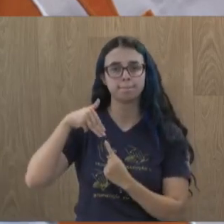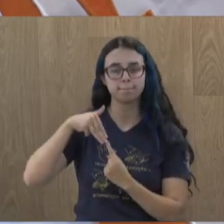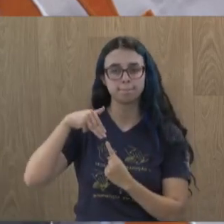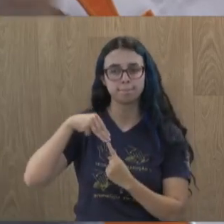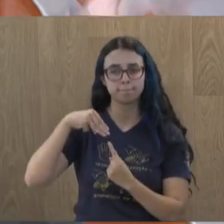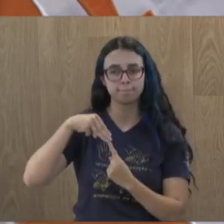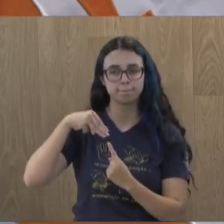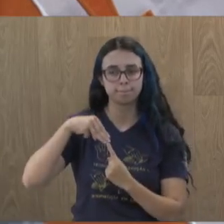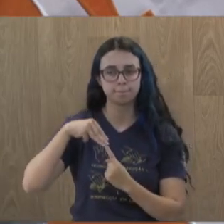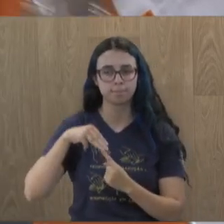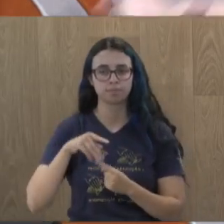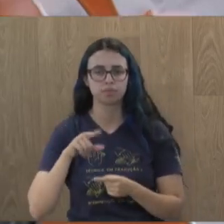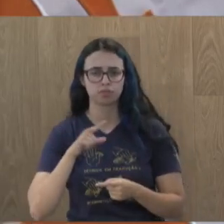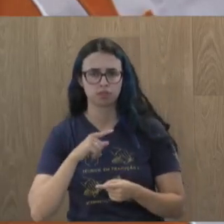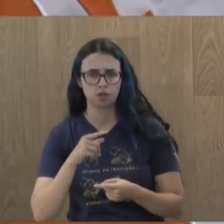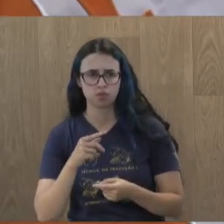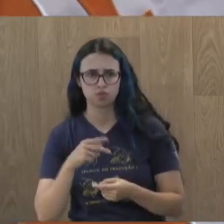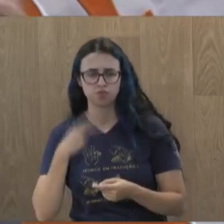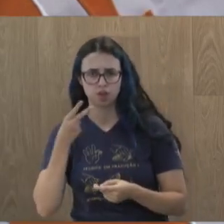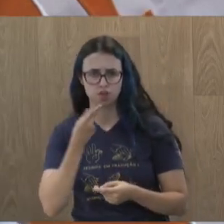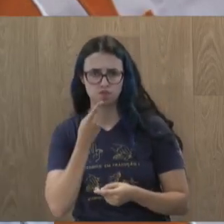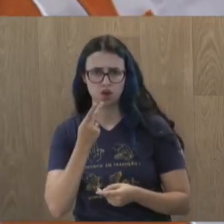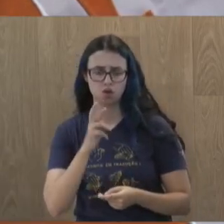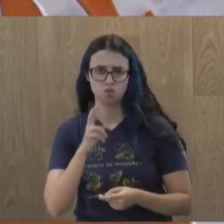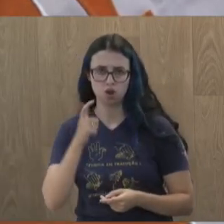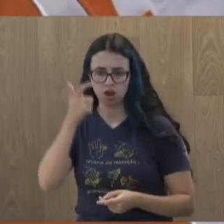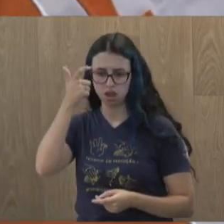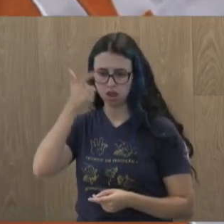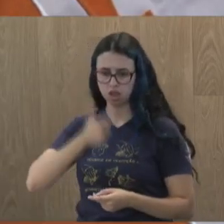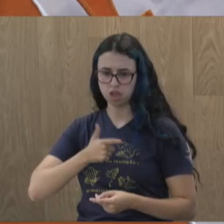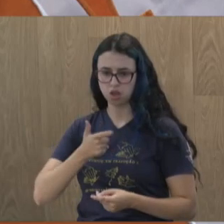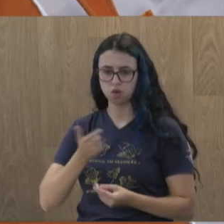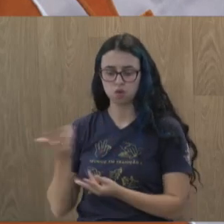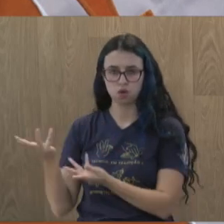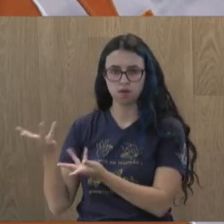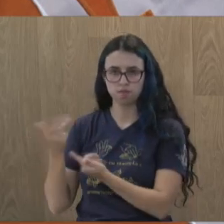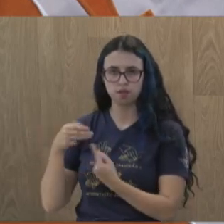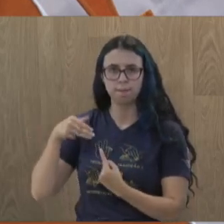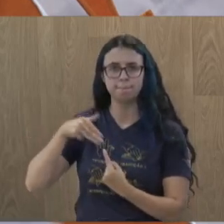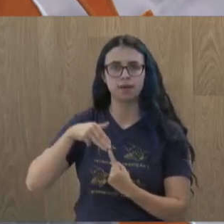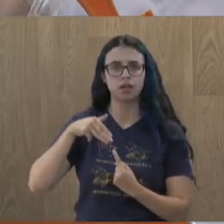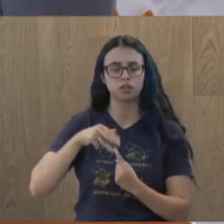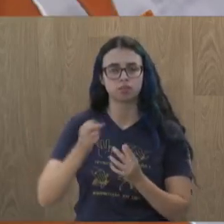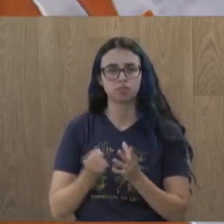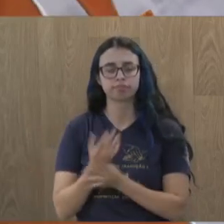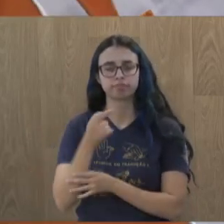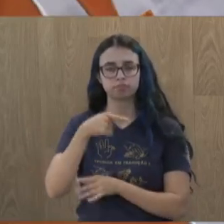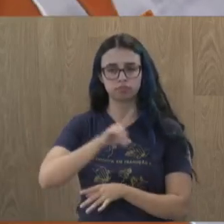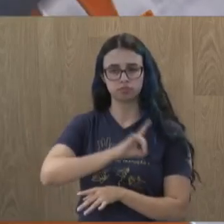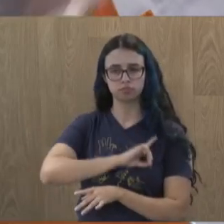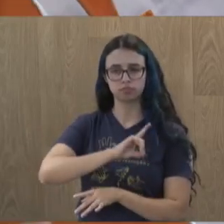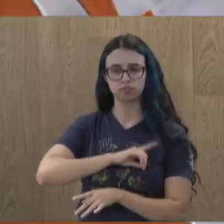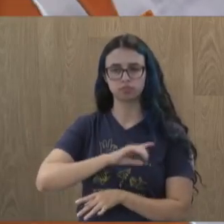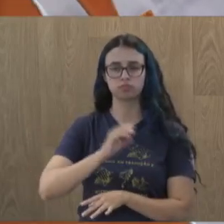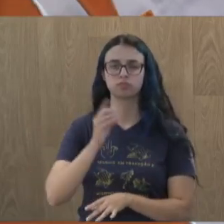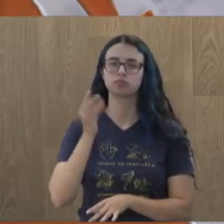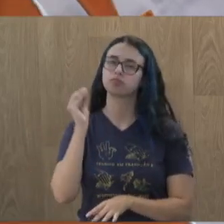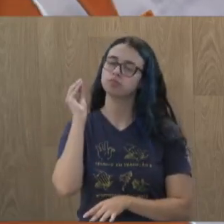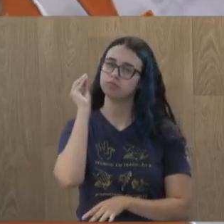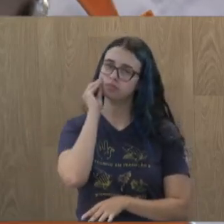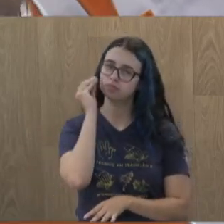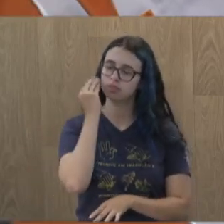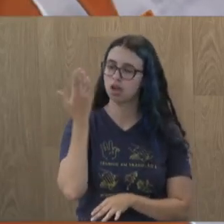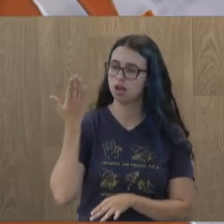disse algumas vezes que não foi o Diego Espino. Tentaram lá atrás, né? Com o Kleber, inclusive, que foi um